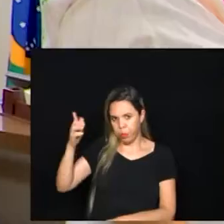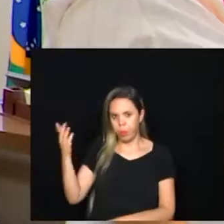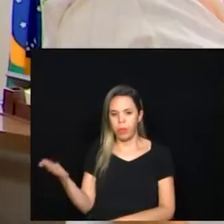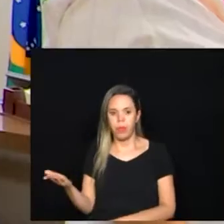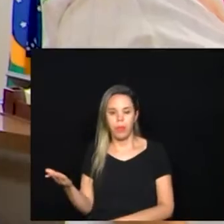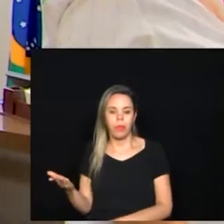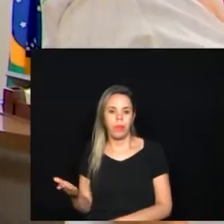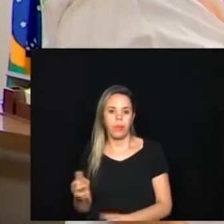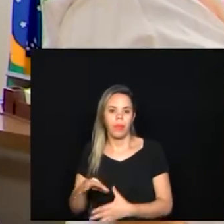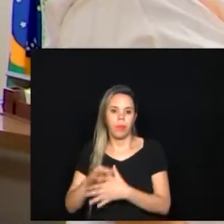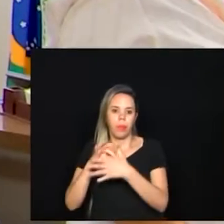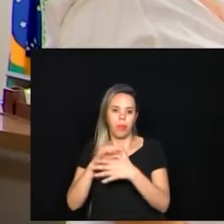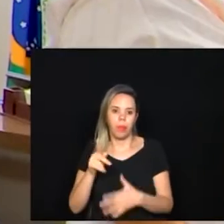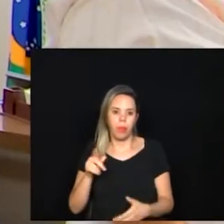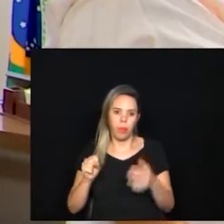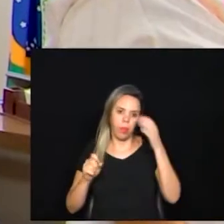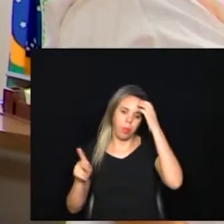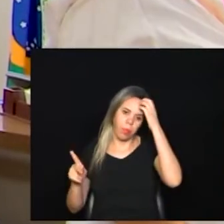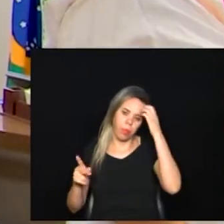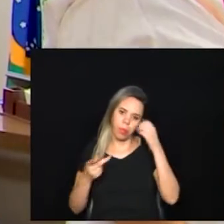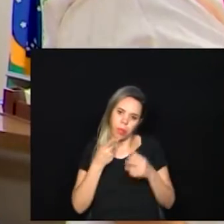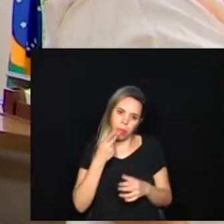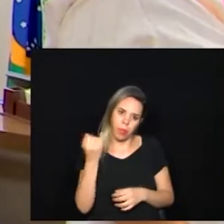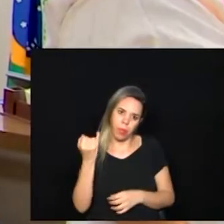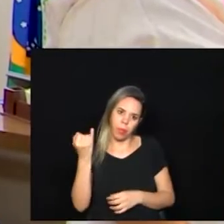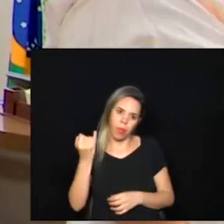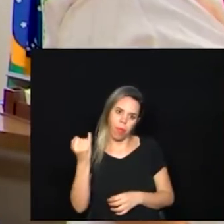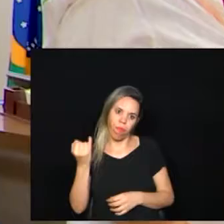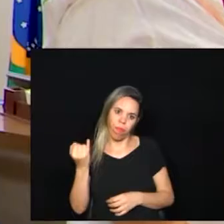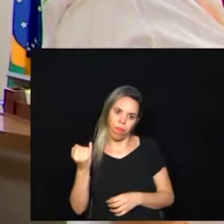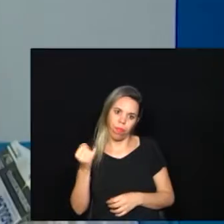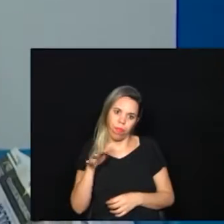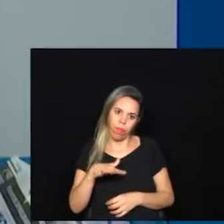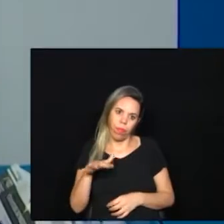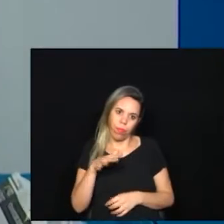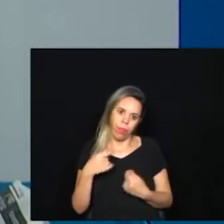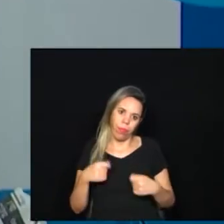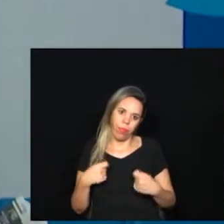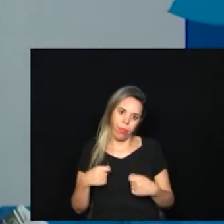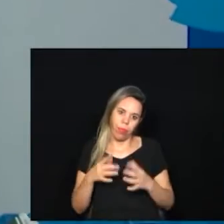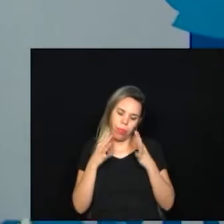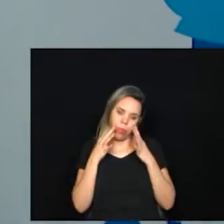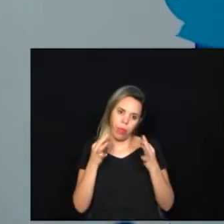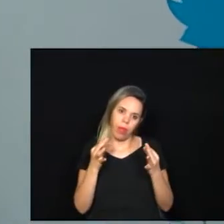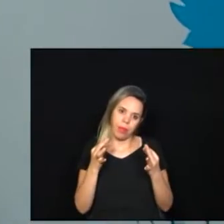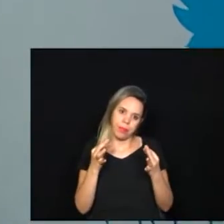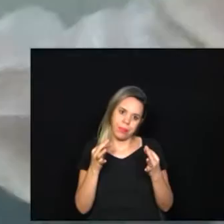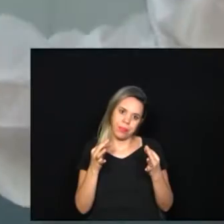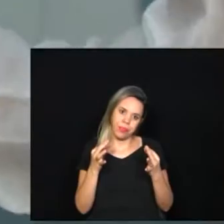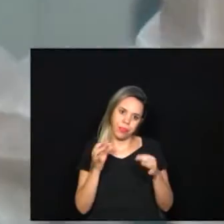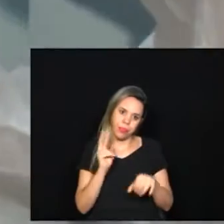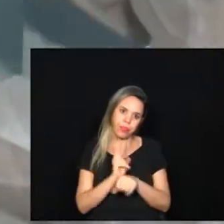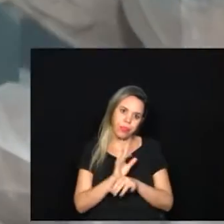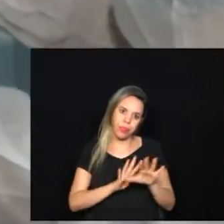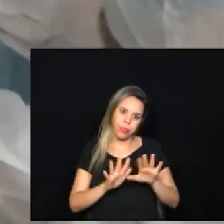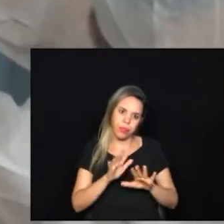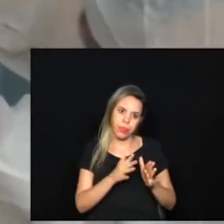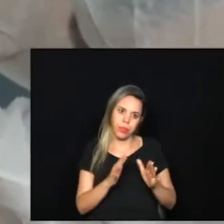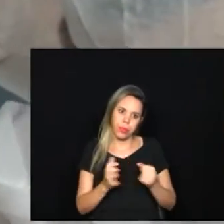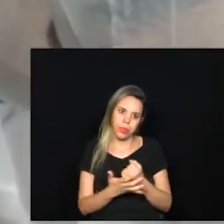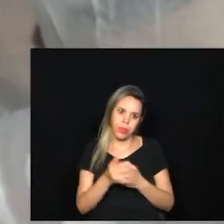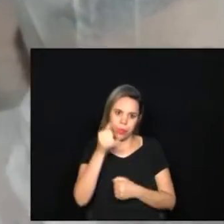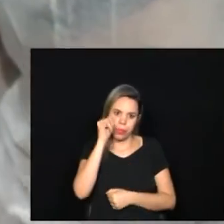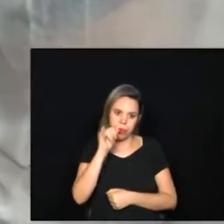Gatti. O líder do PSB fala da importância dessa área que precisa de atenção, além dos cuidados com a pandemia